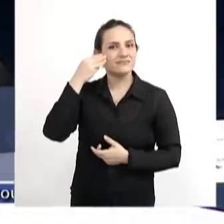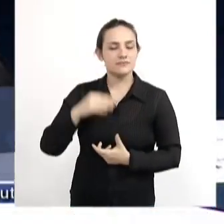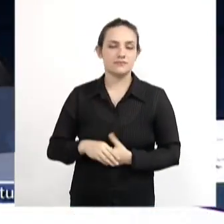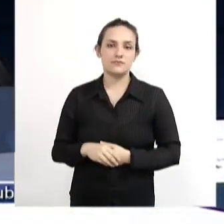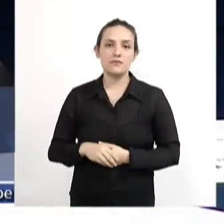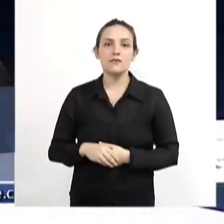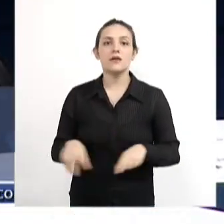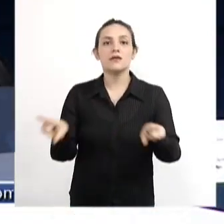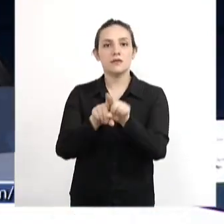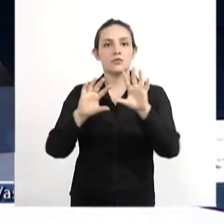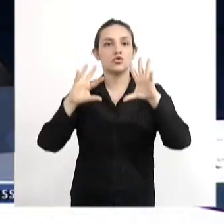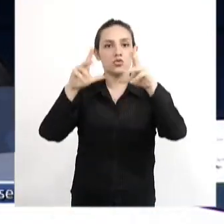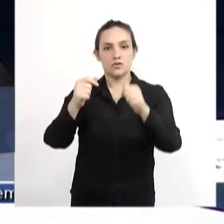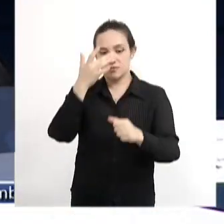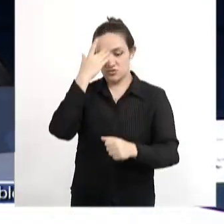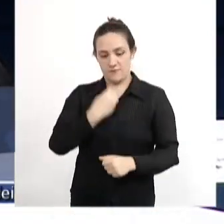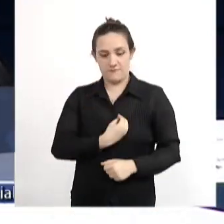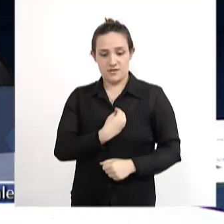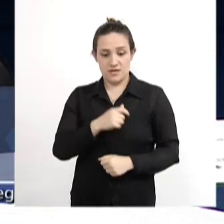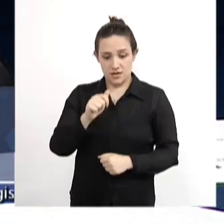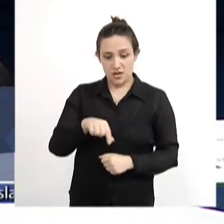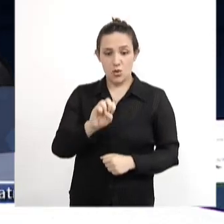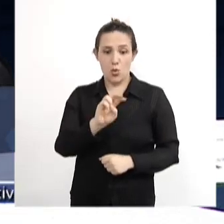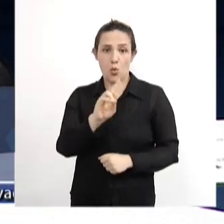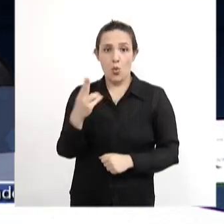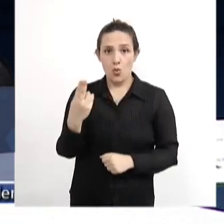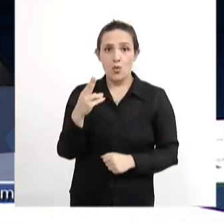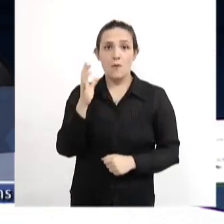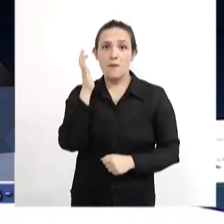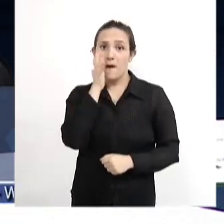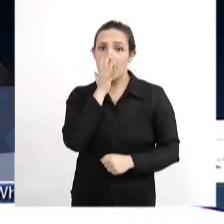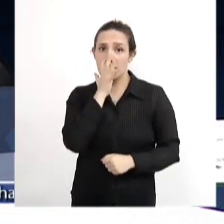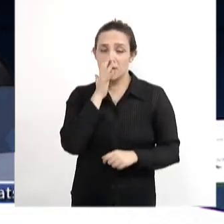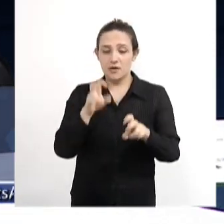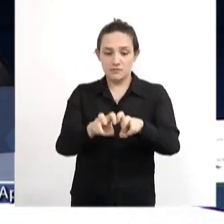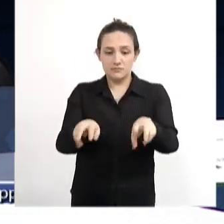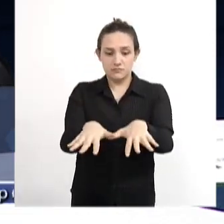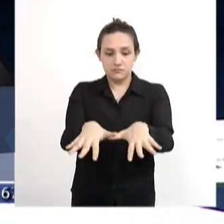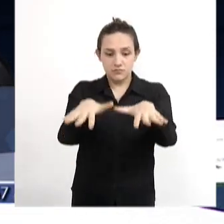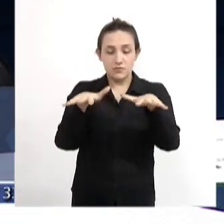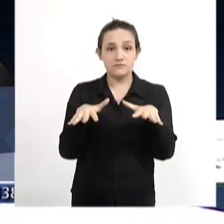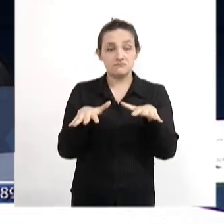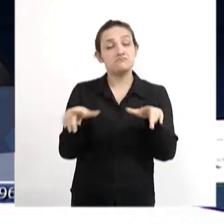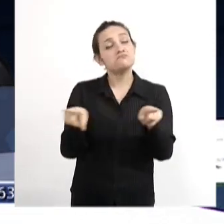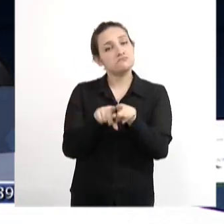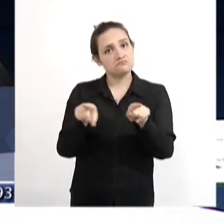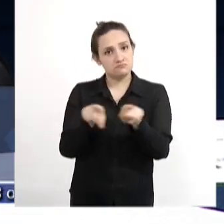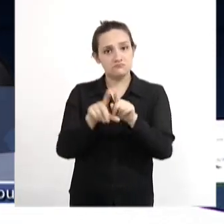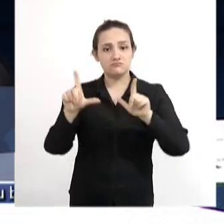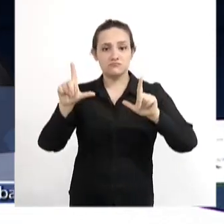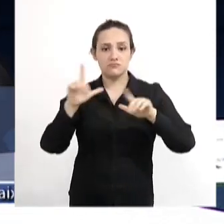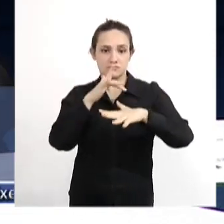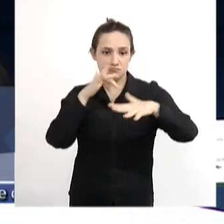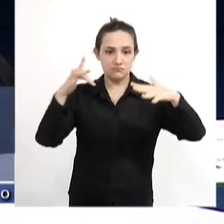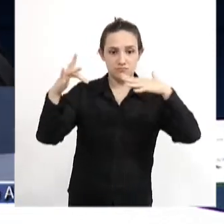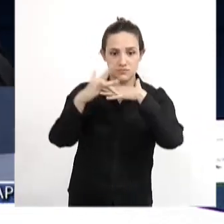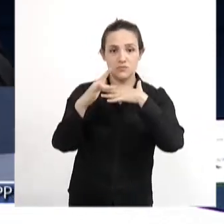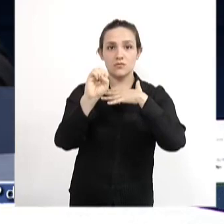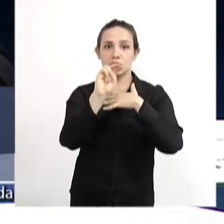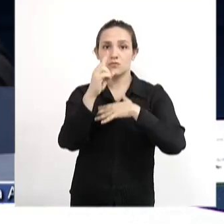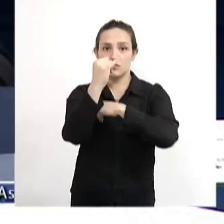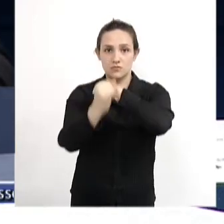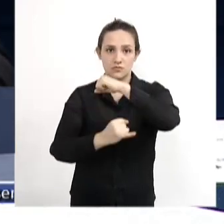saudando todos os presentes, quem acompanha nossa sessão aqui no plenário, também pelas redes sociais, pela